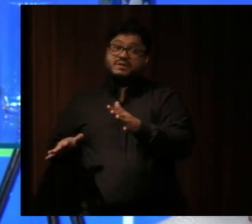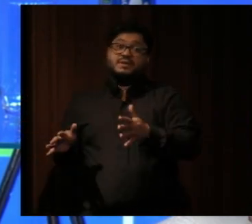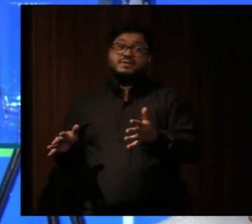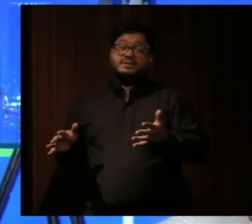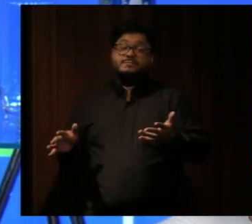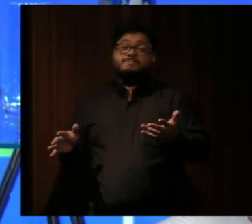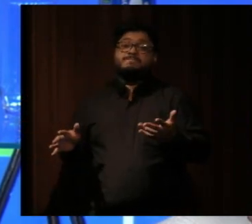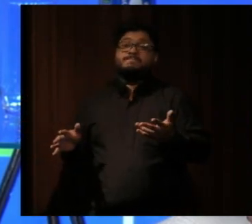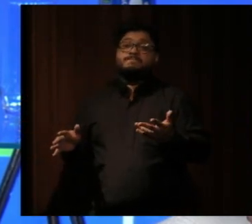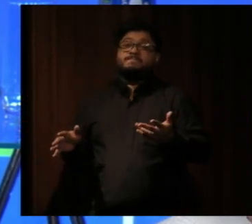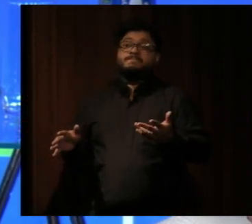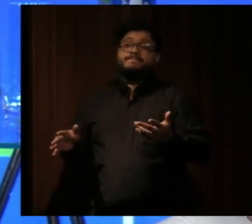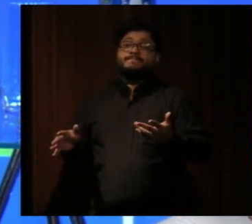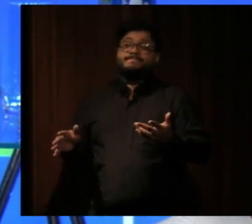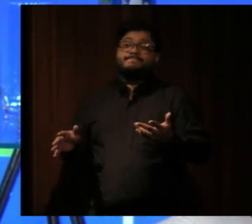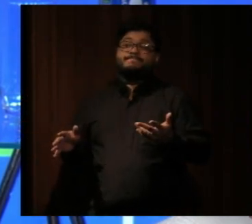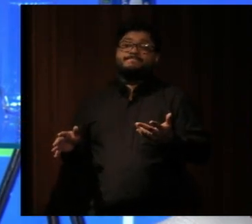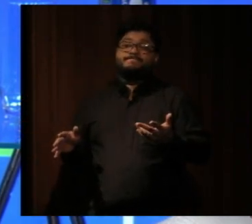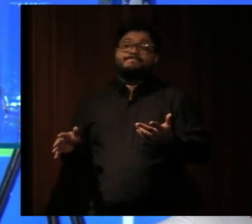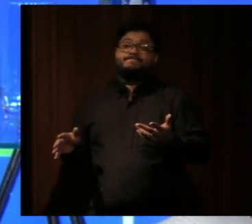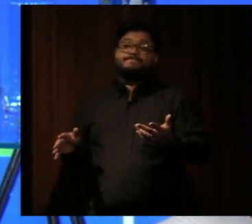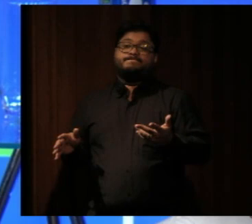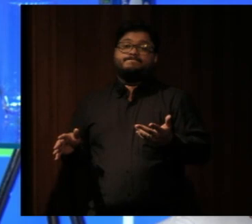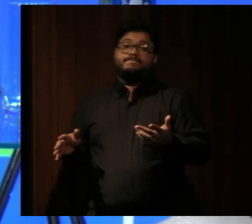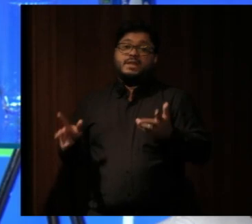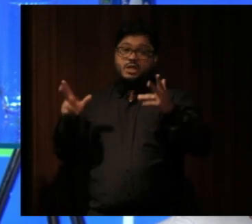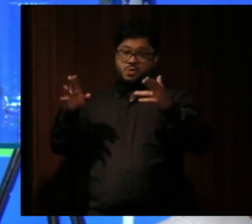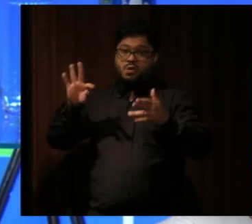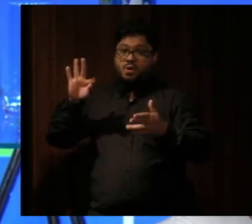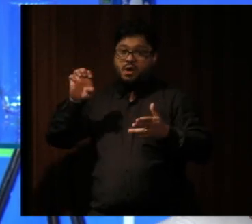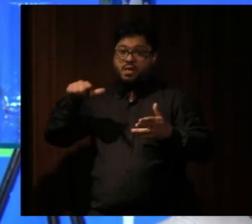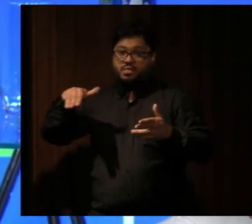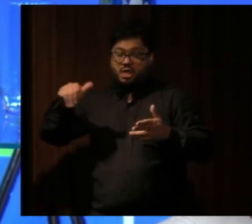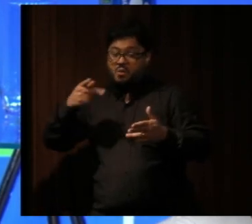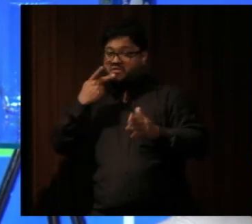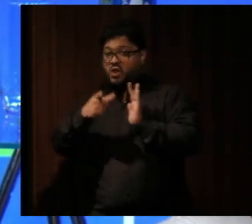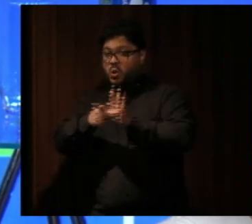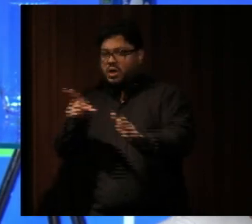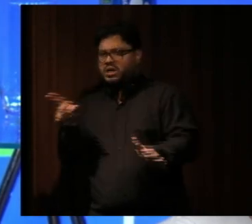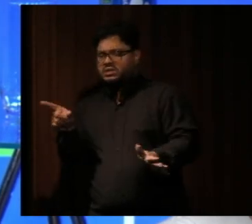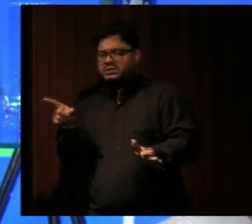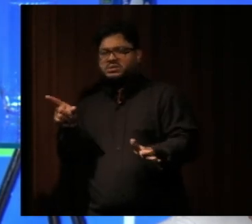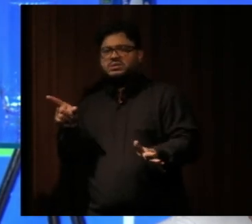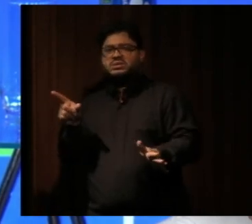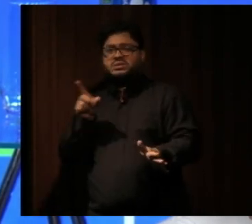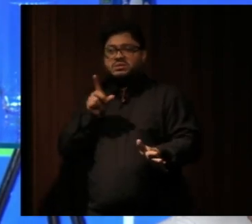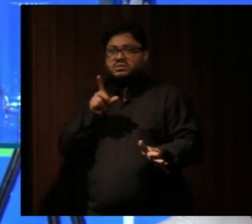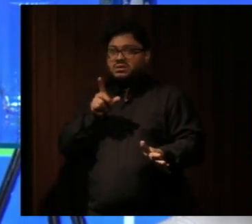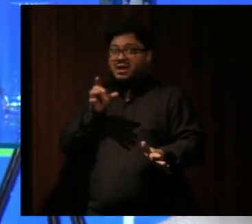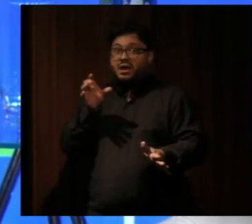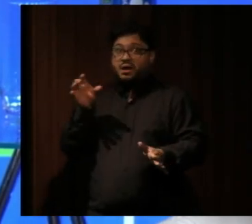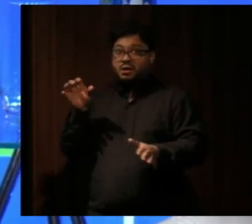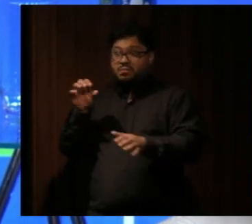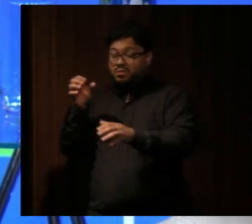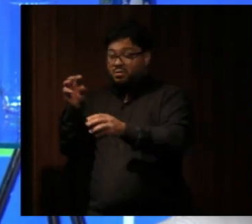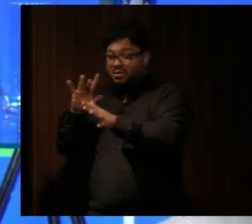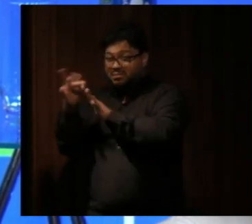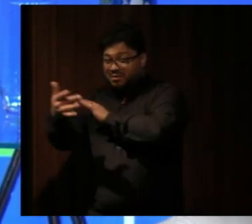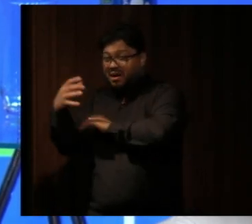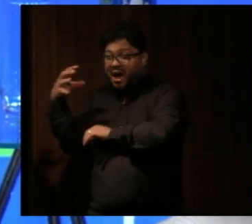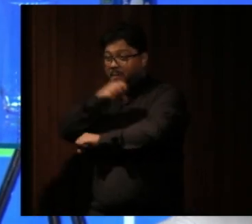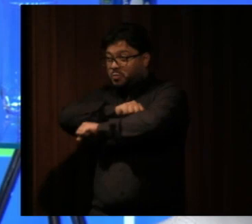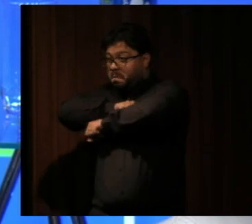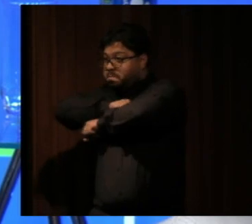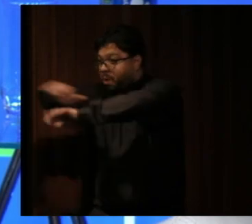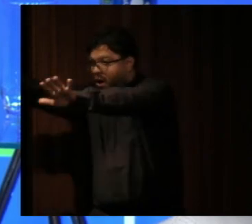como eh eh como a Telma falou antes eh se alastra muito mais rápido do que